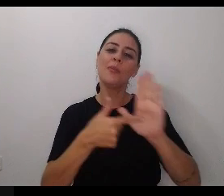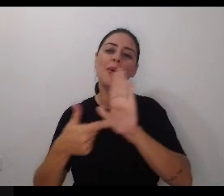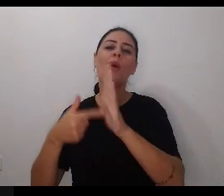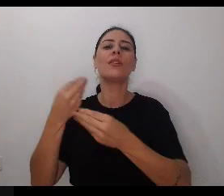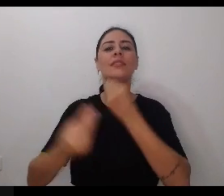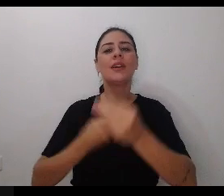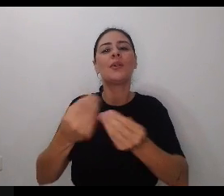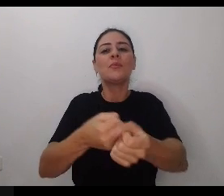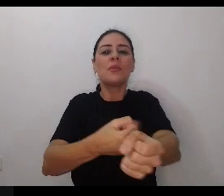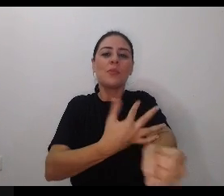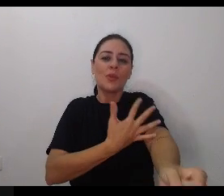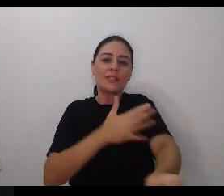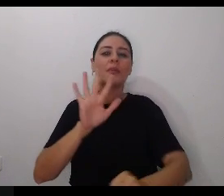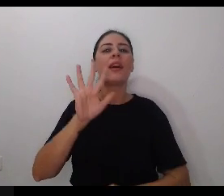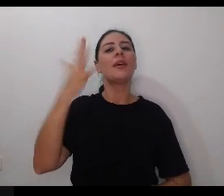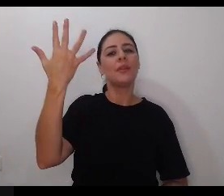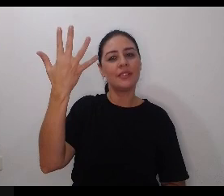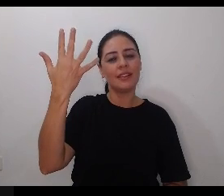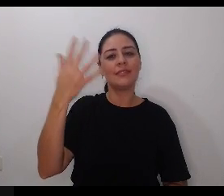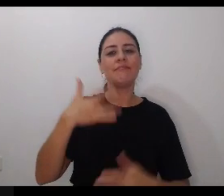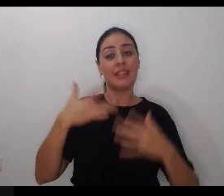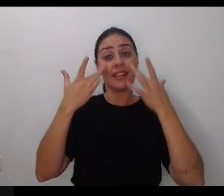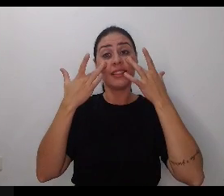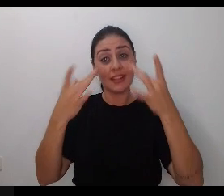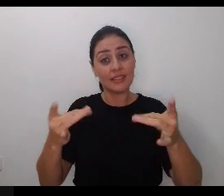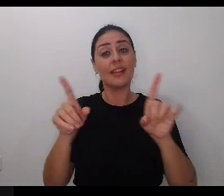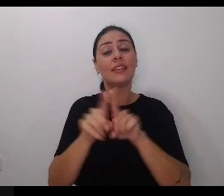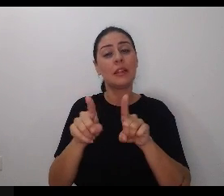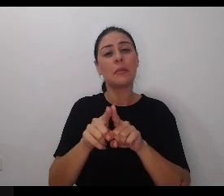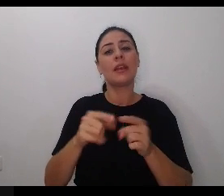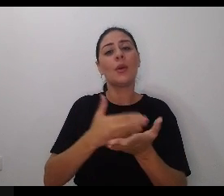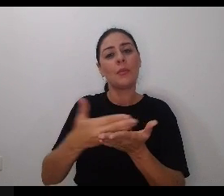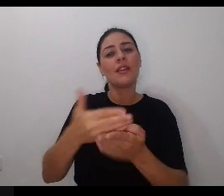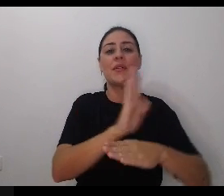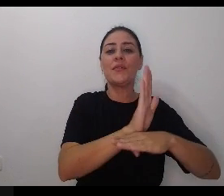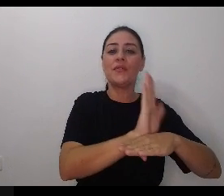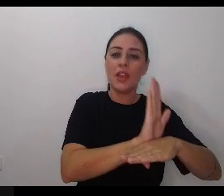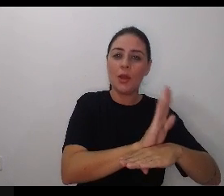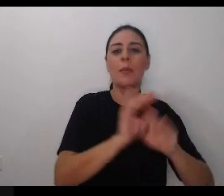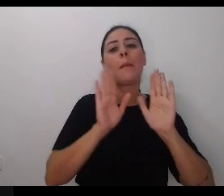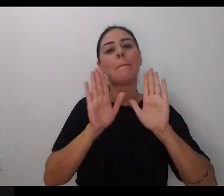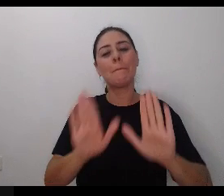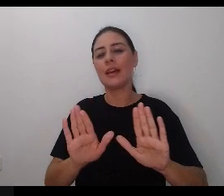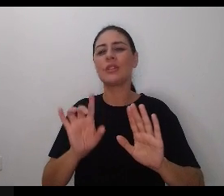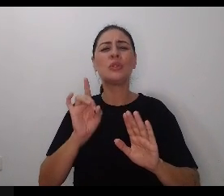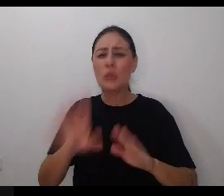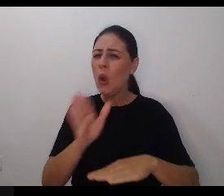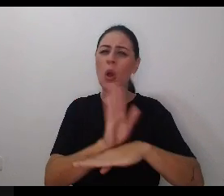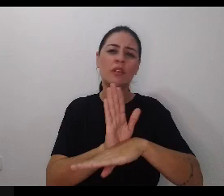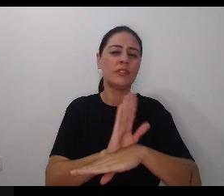E aí mostra bastante como é que essas emoções acontecem, né? Bem interessante trabalhar a partir de